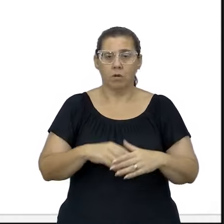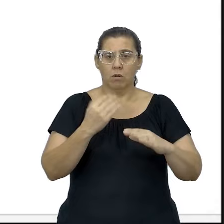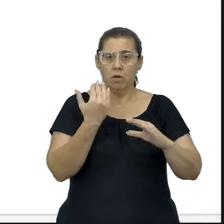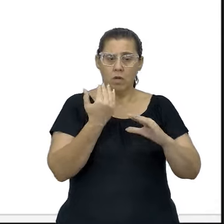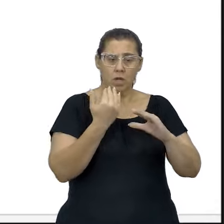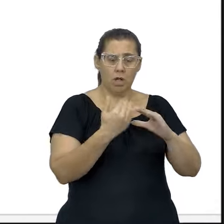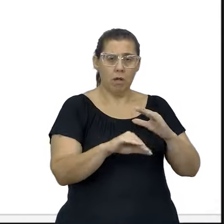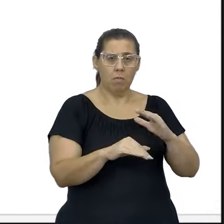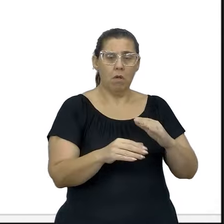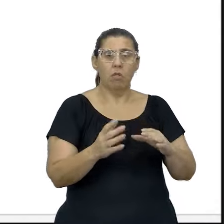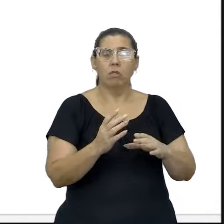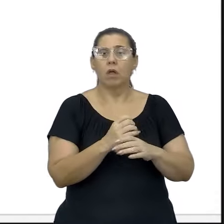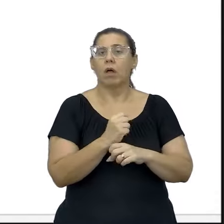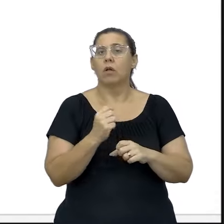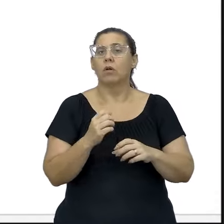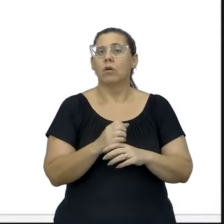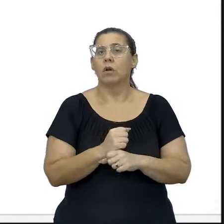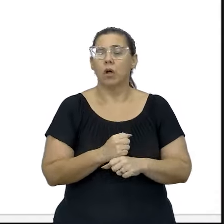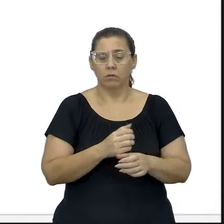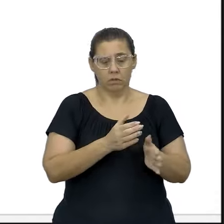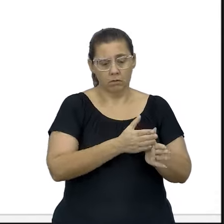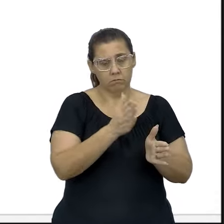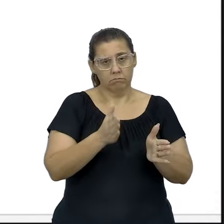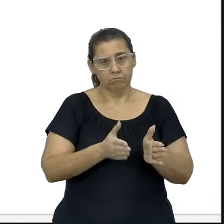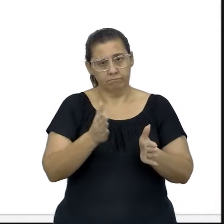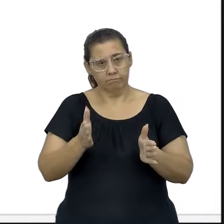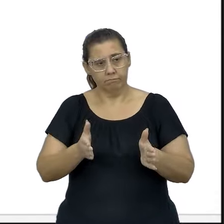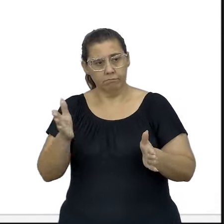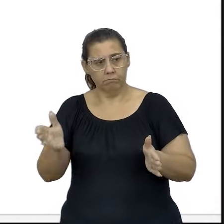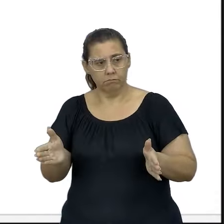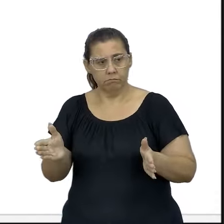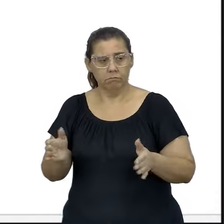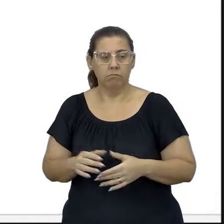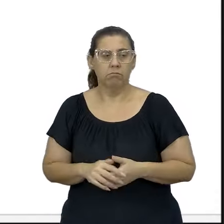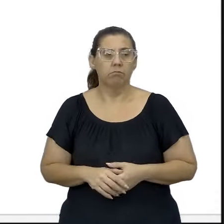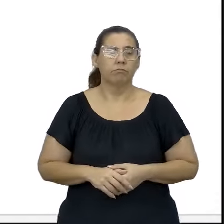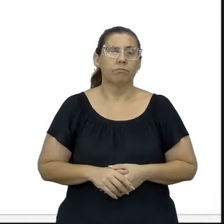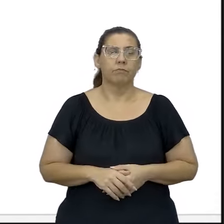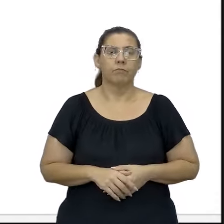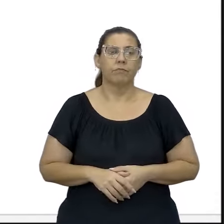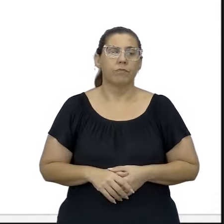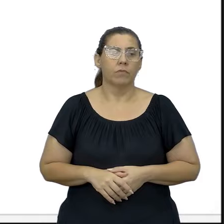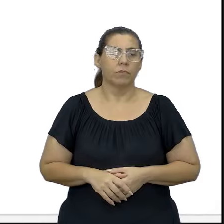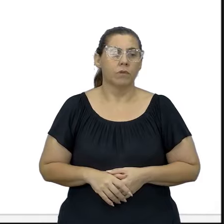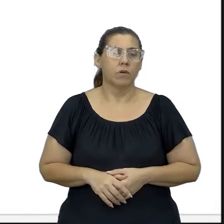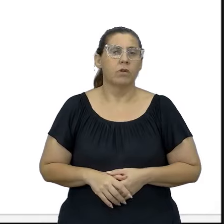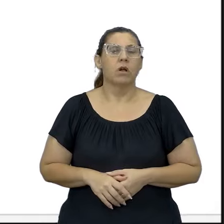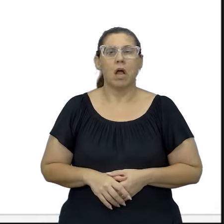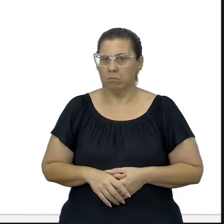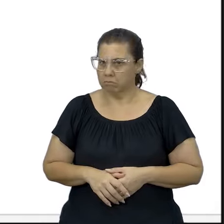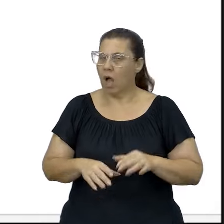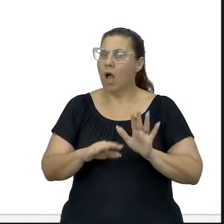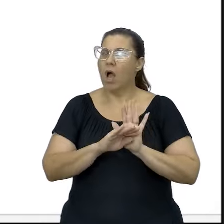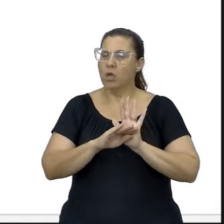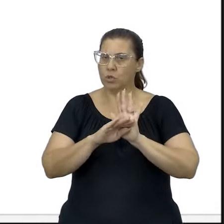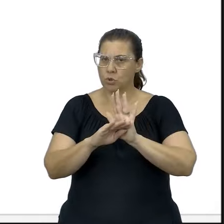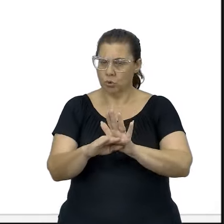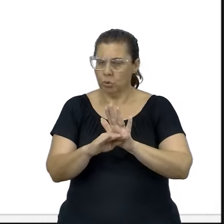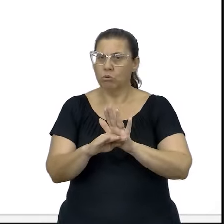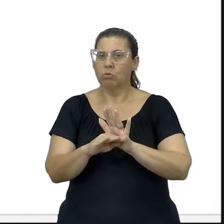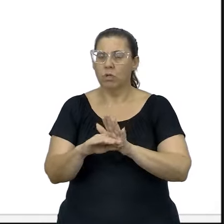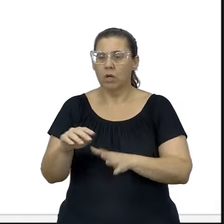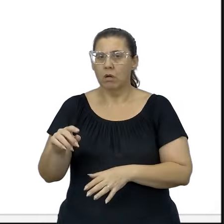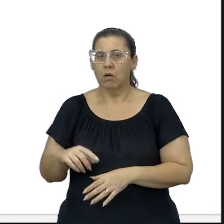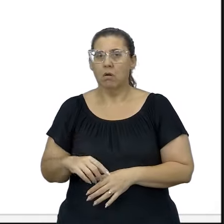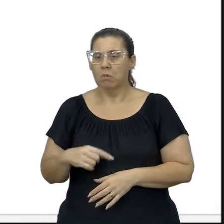da nossa sequência didática, dessa sequência didática 2, super contribuem, né? Para que a